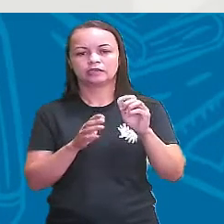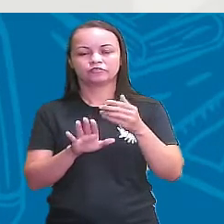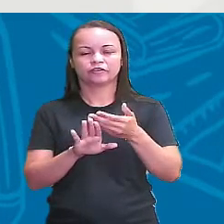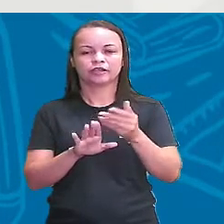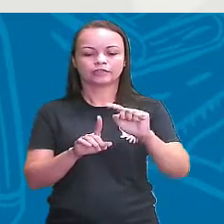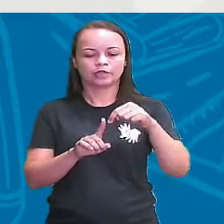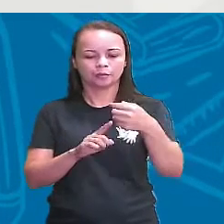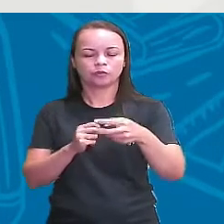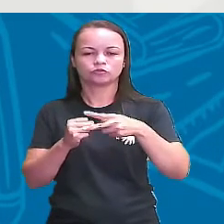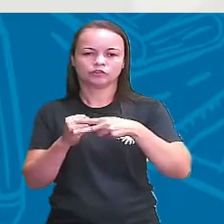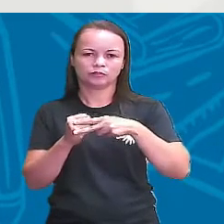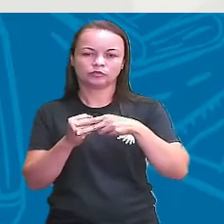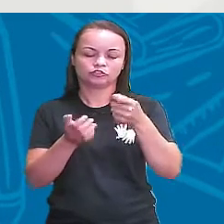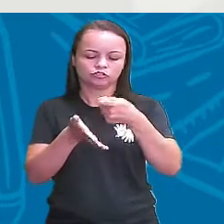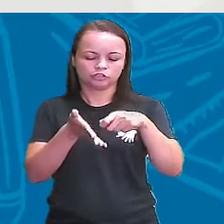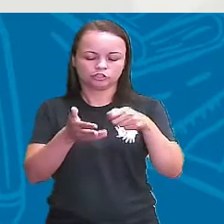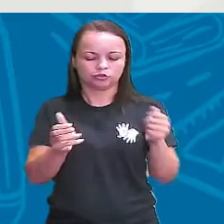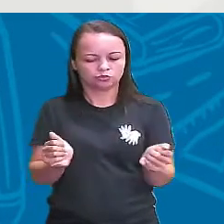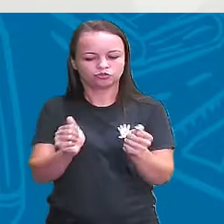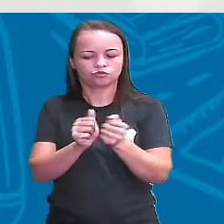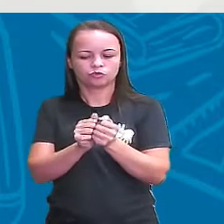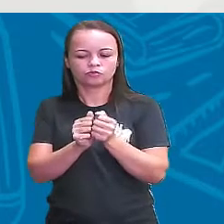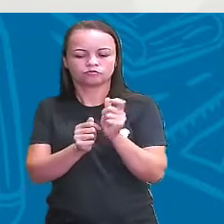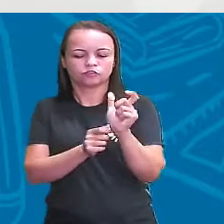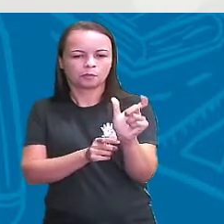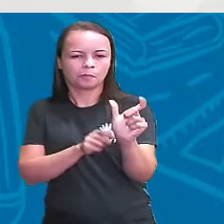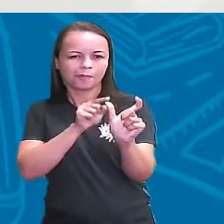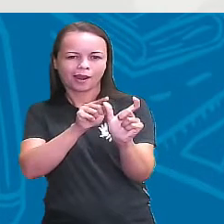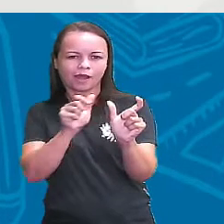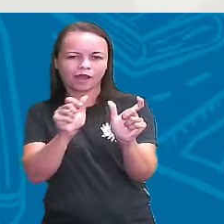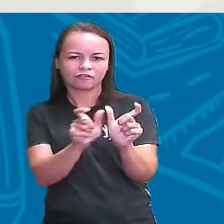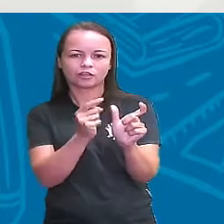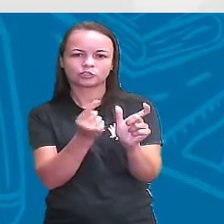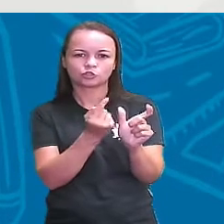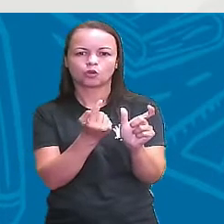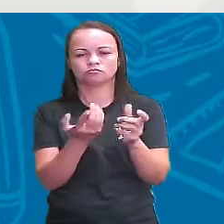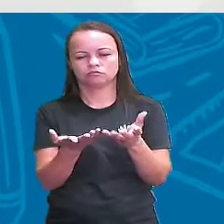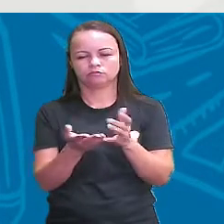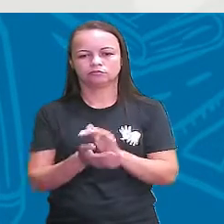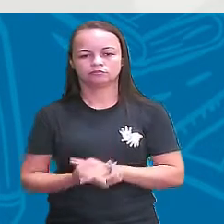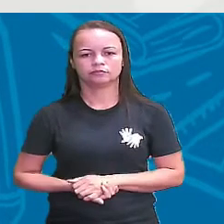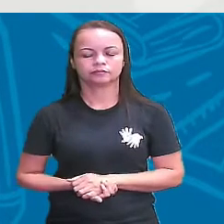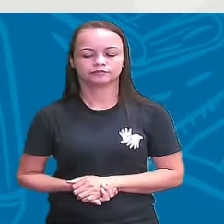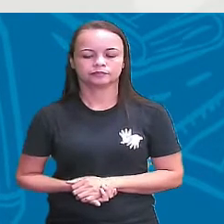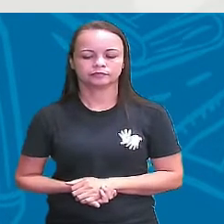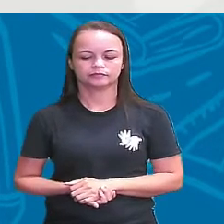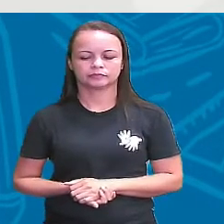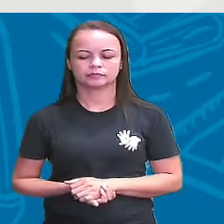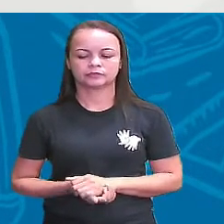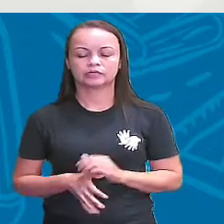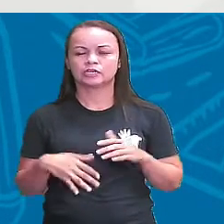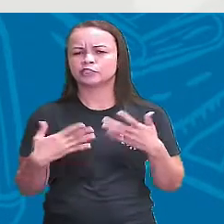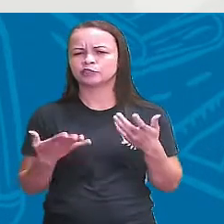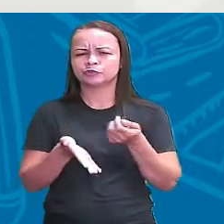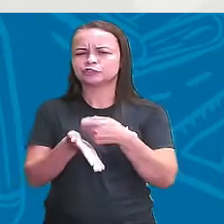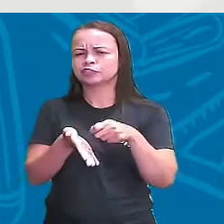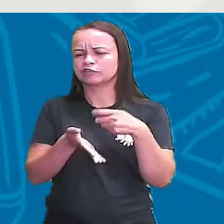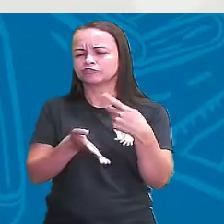ele é escrito junto, como se fosse uma palavra só, tá? E quando é que eu escrevo